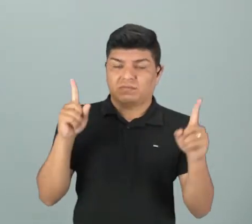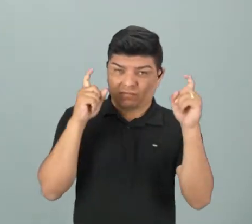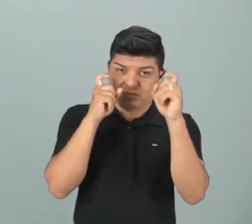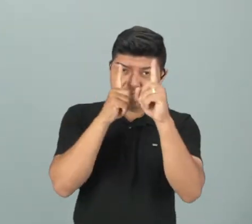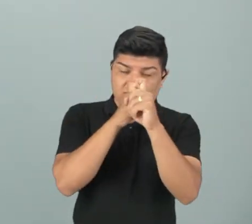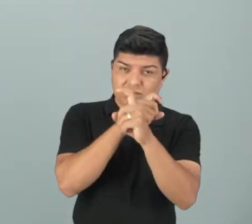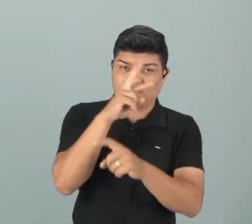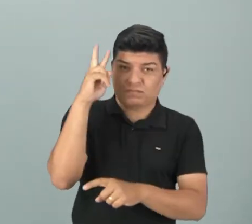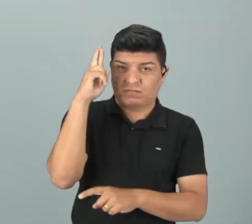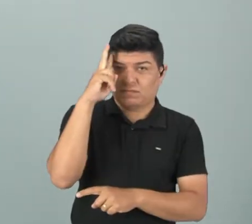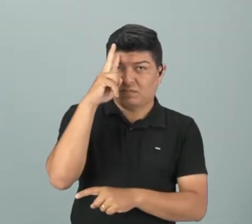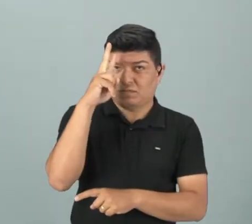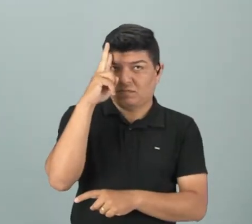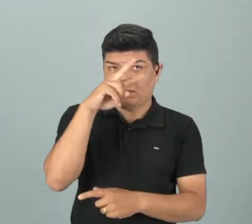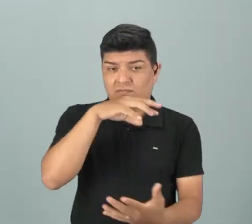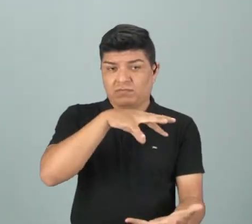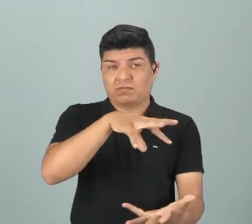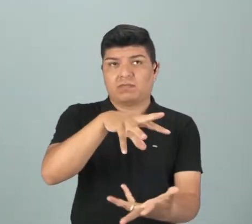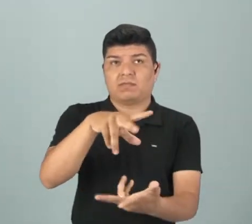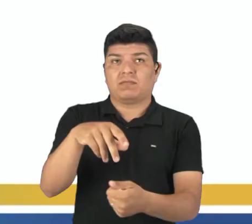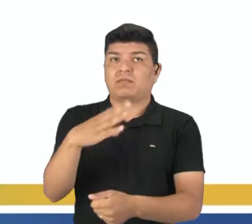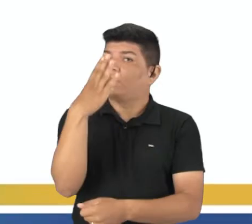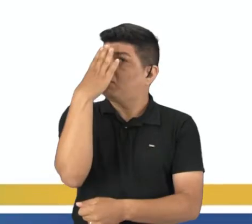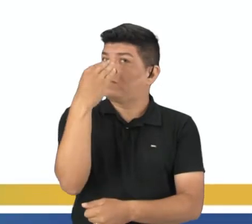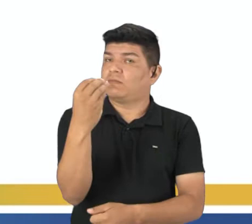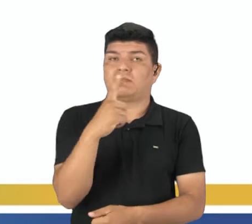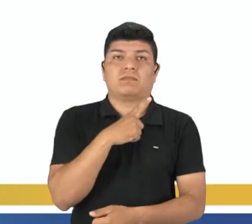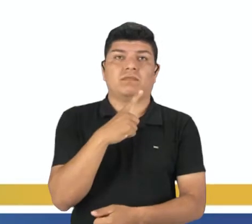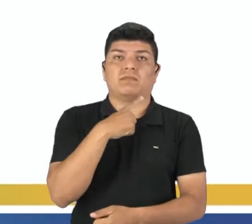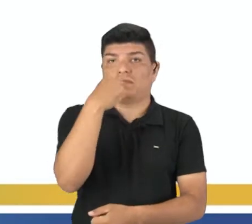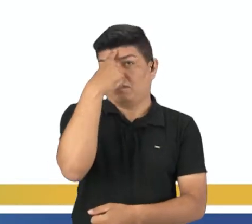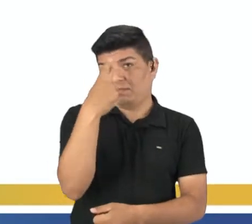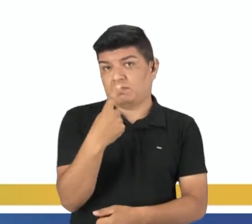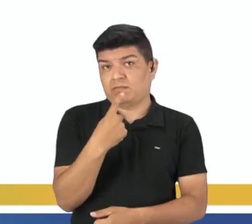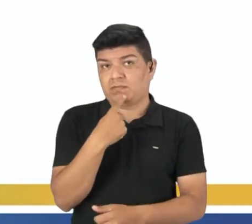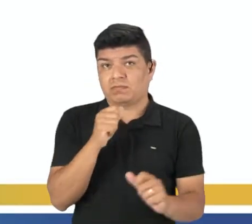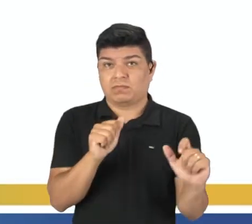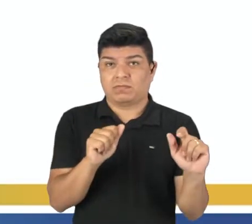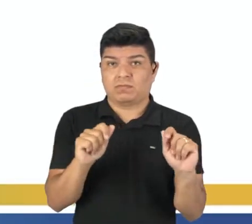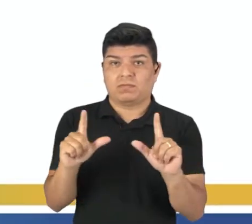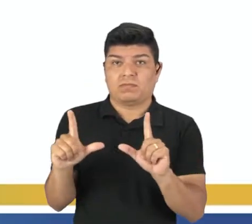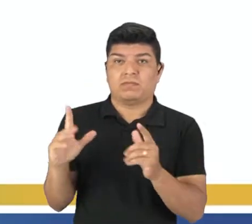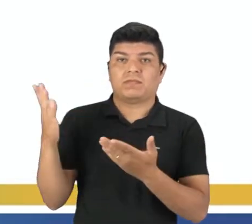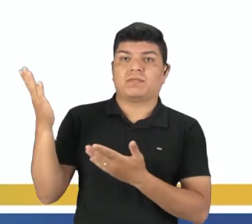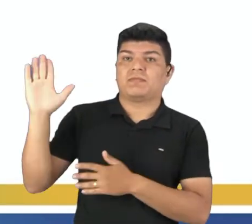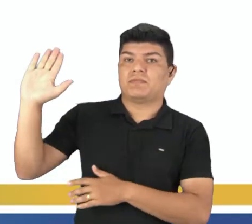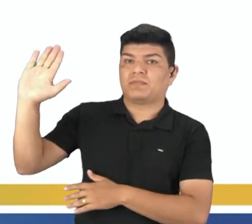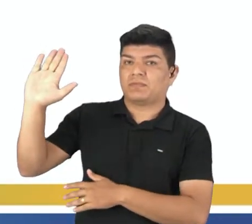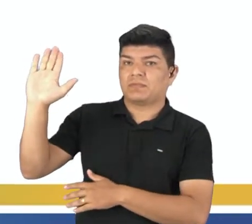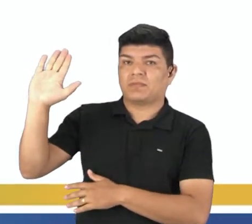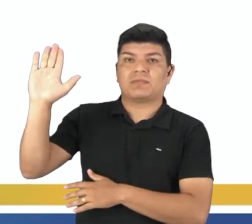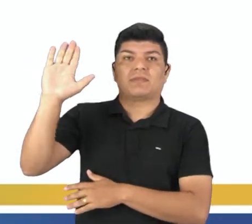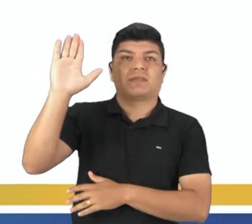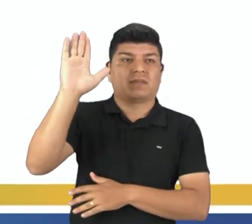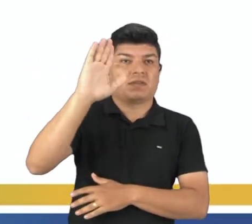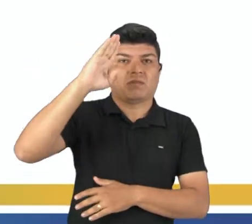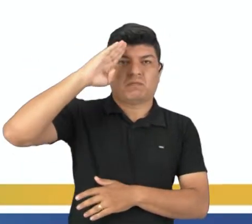da nossa história mundial. E aí tem uma foto que vocês podem observar de Hitler ali dando tchauzinho em meio ao